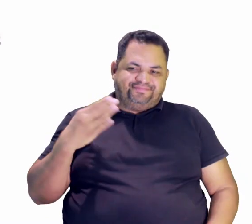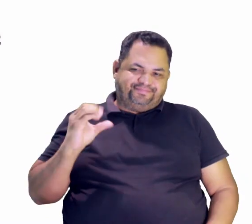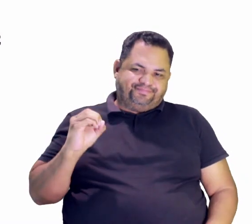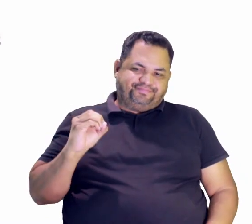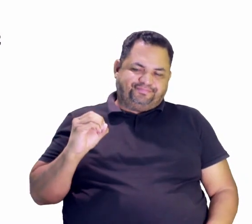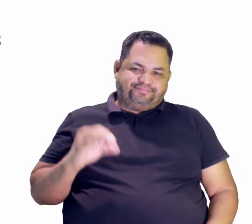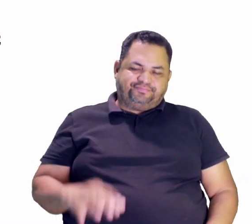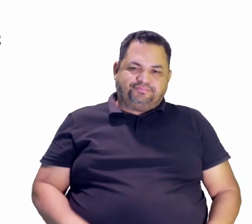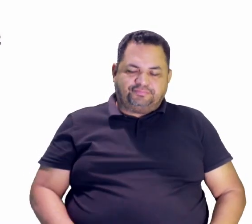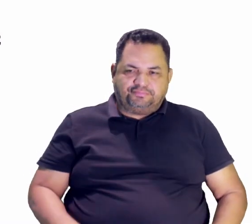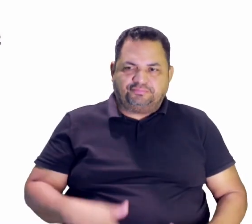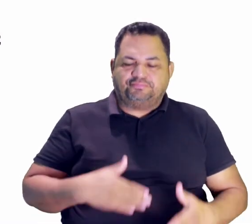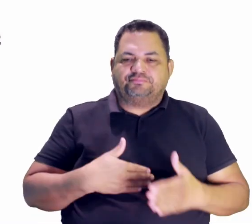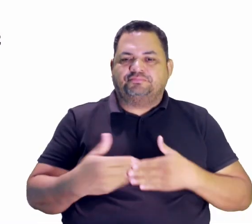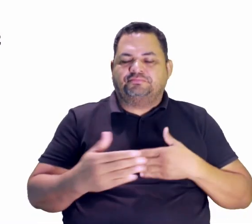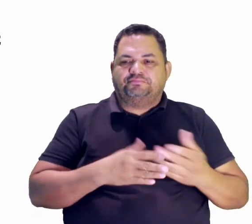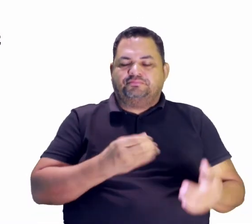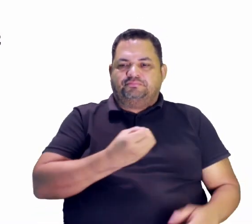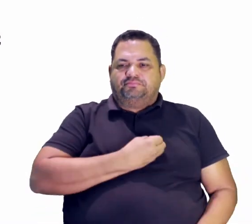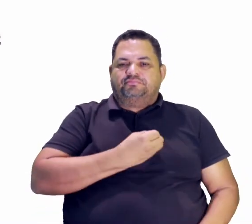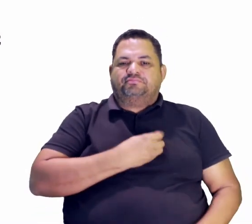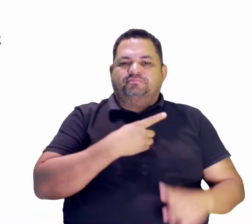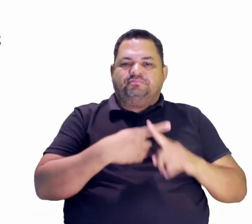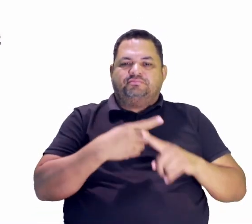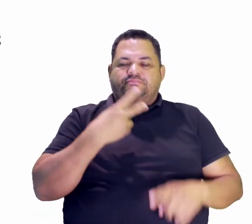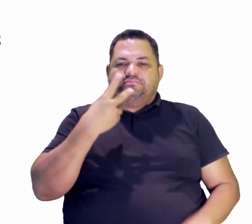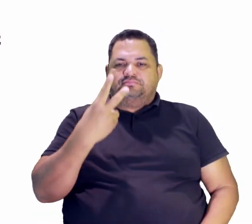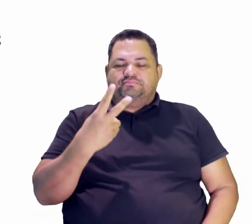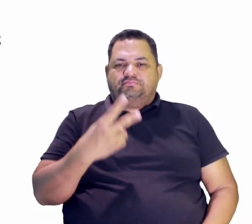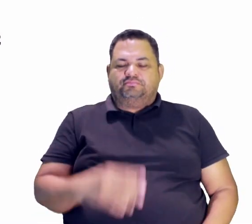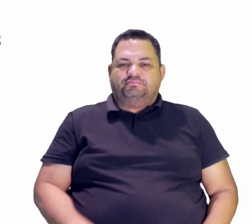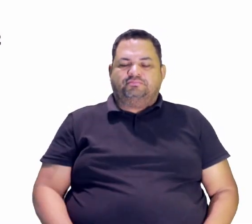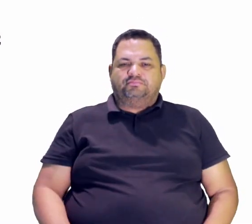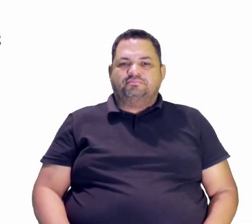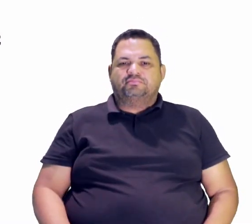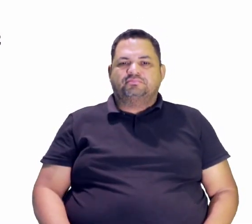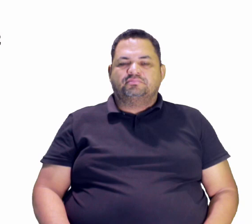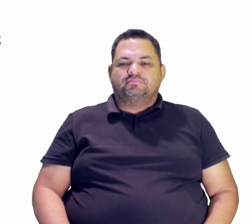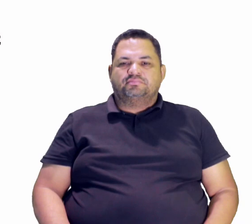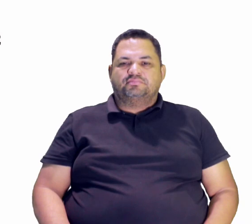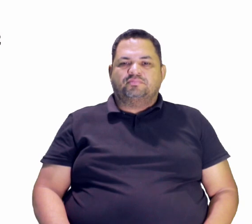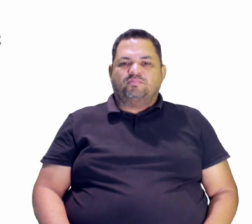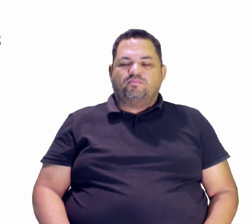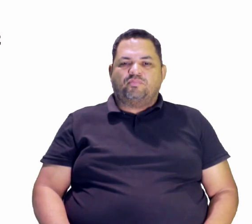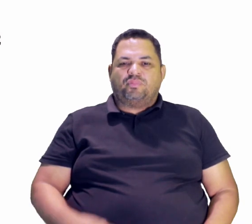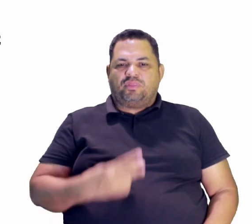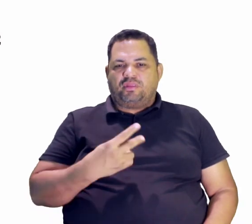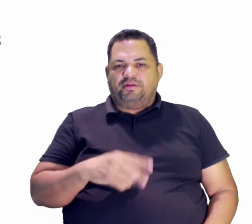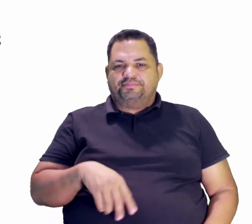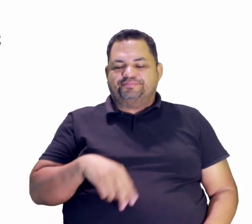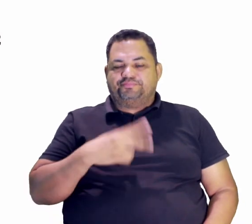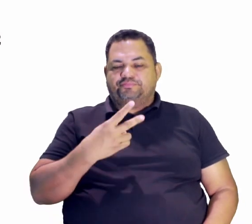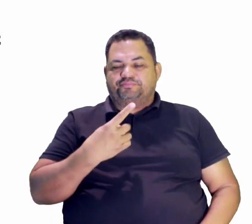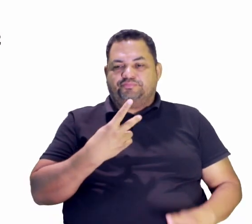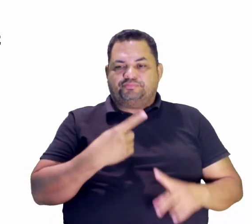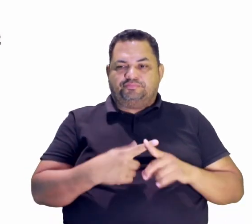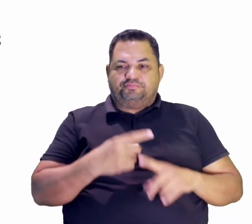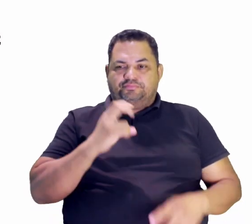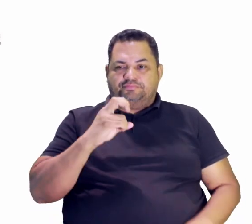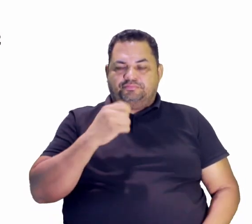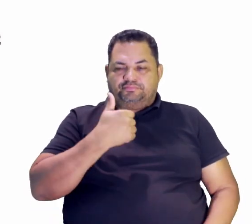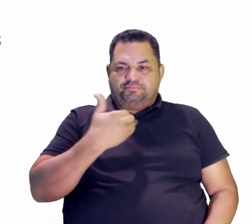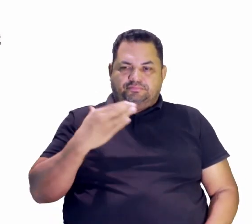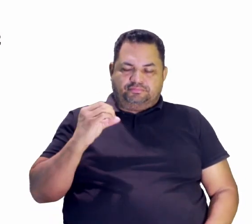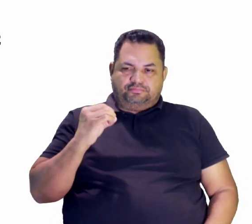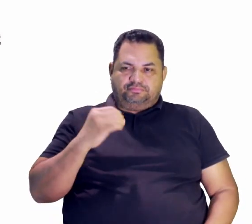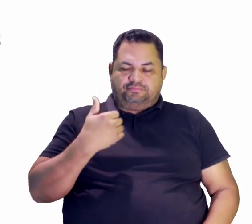certo? Qualquer número, se você multiplicar por 2, 2 vezes 3 é 6, 2 vezes 4 é 8, então 2 vezes 5 é 10. Olha a